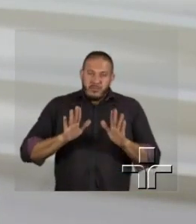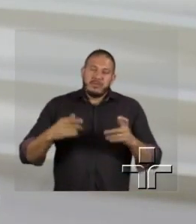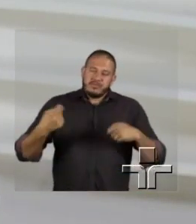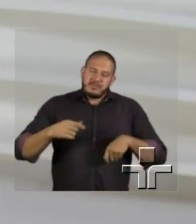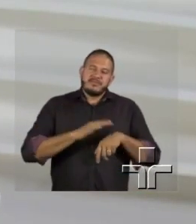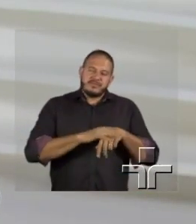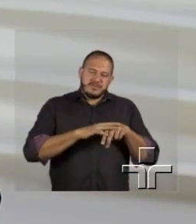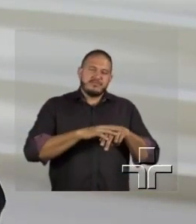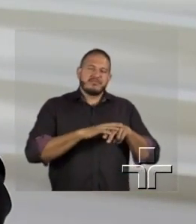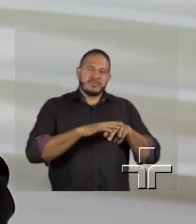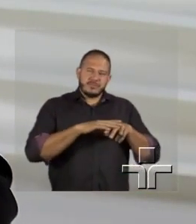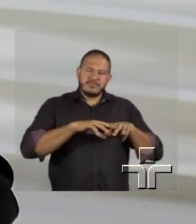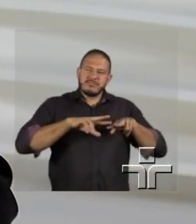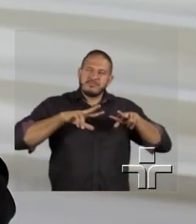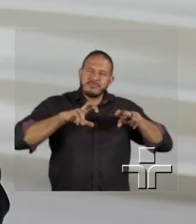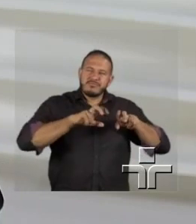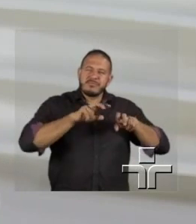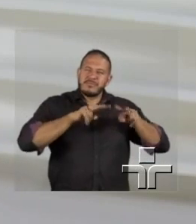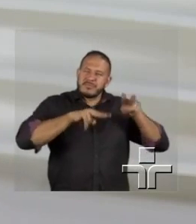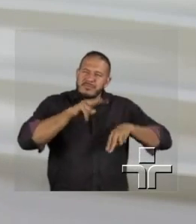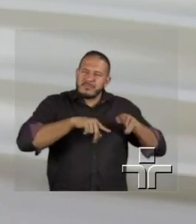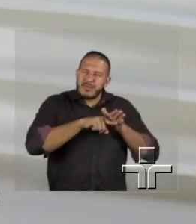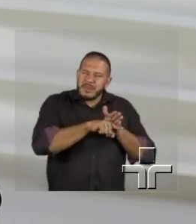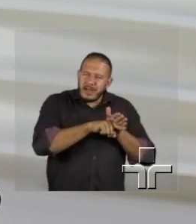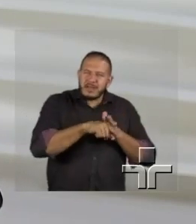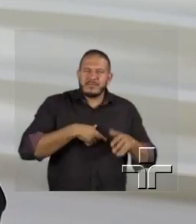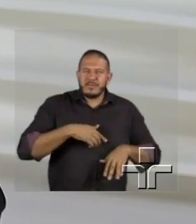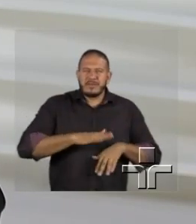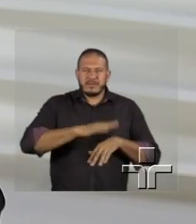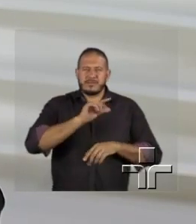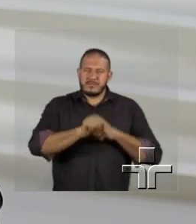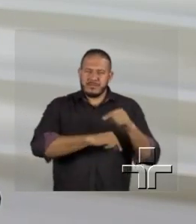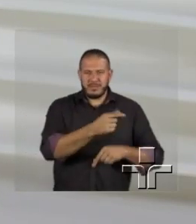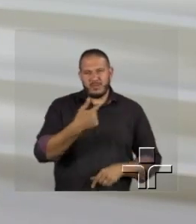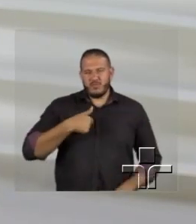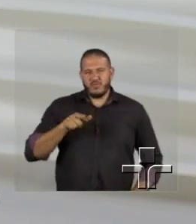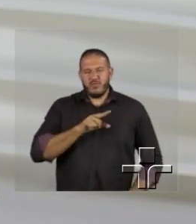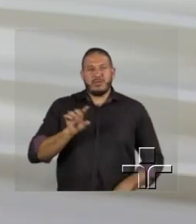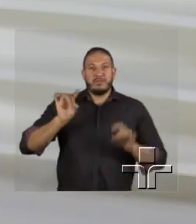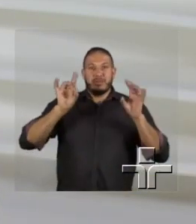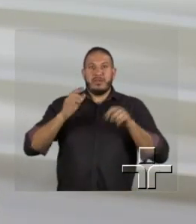livros de aventura, né? Júlio Verne. Todas aquelas séries de livros de aventura.